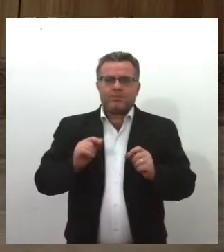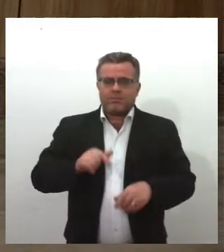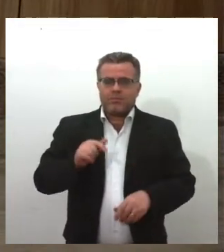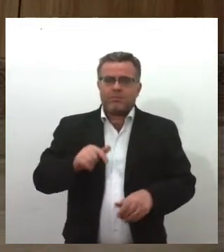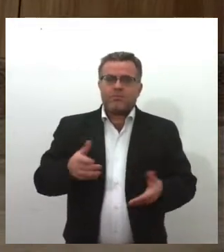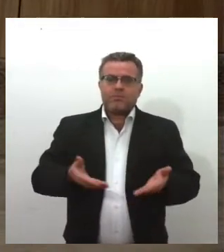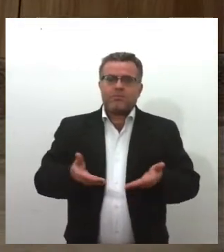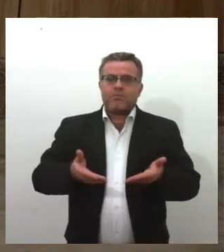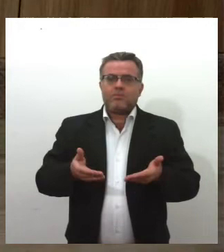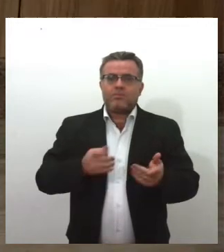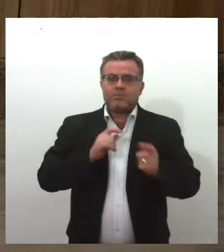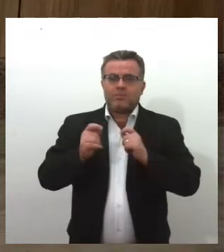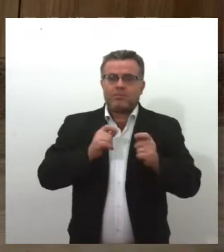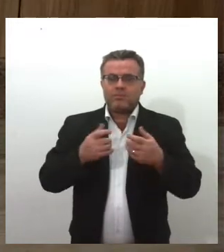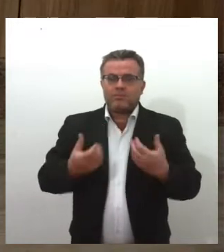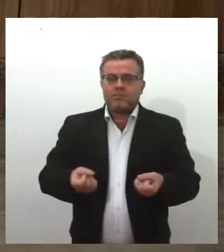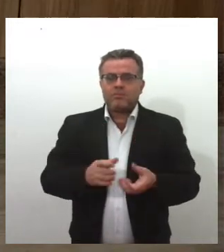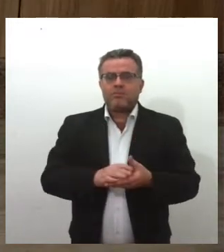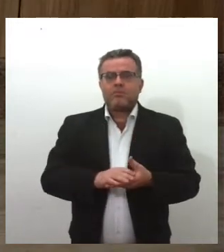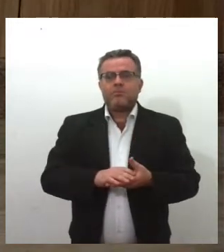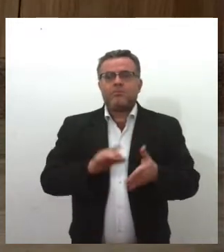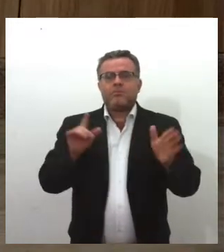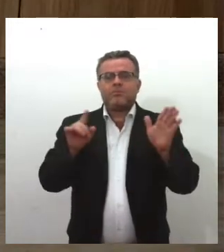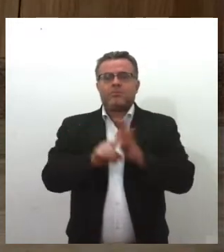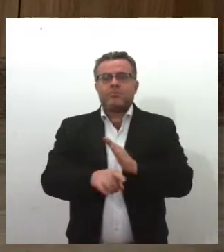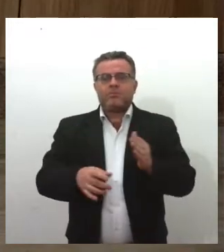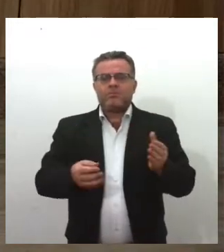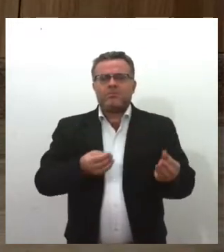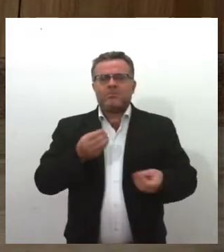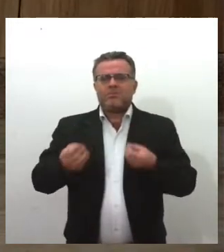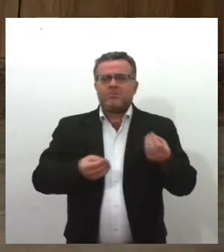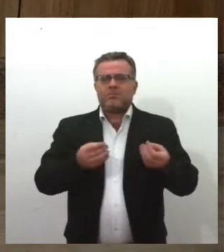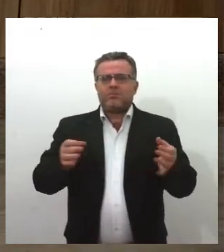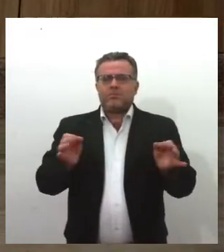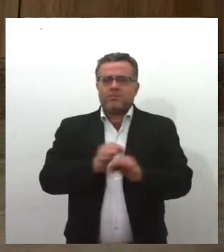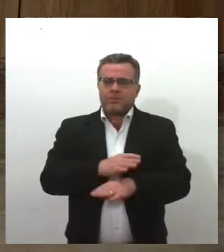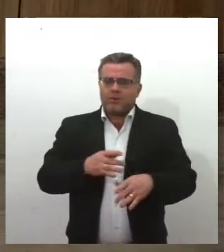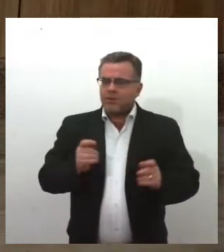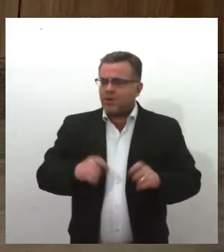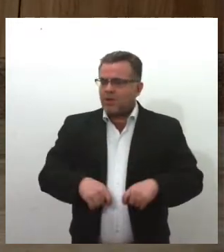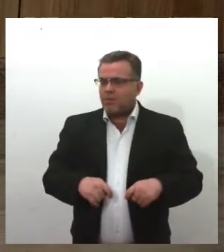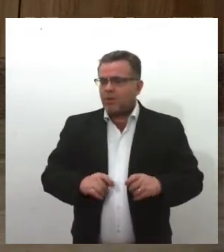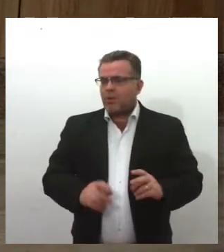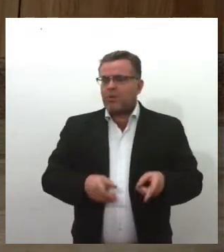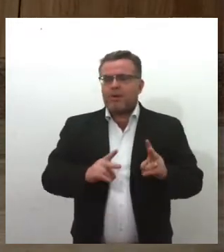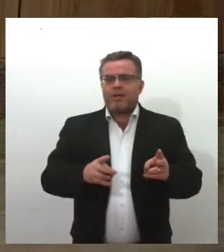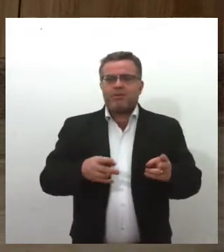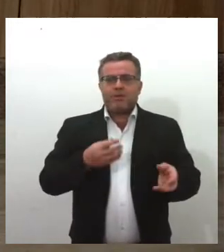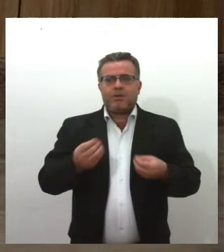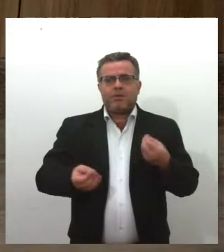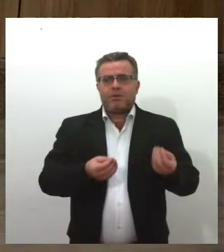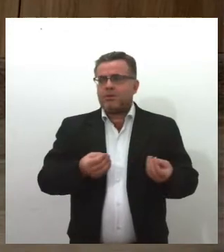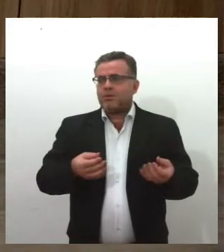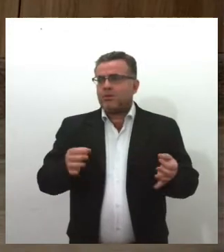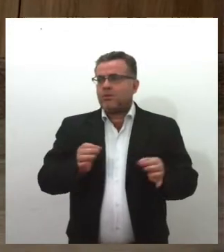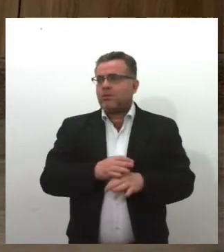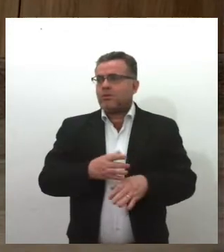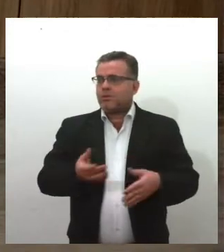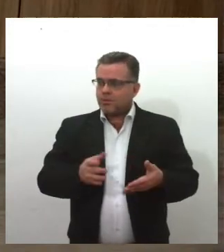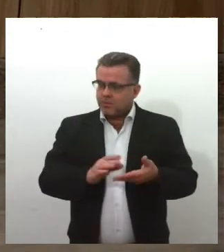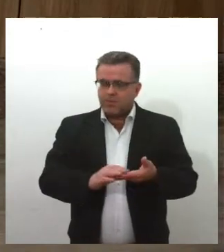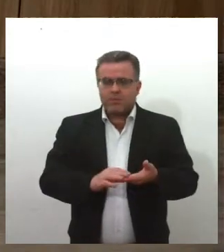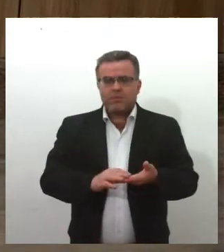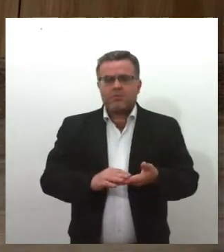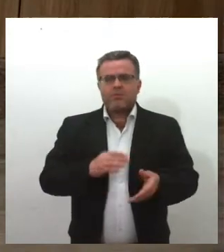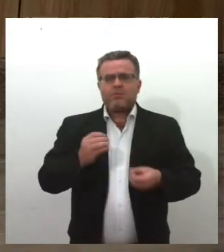Eu queria começar perguntando para você como é que no núcleo recebe esse homem trabalhador da saúde, né? Esse